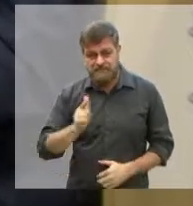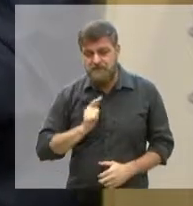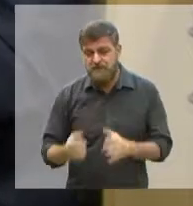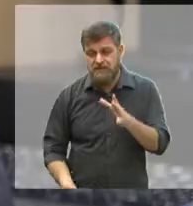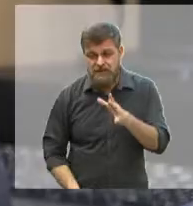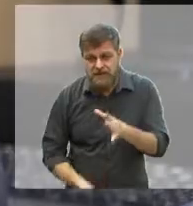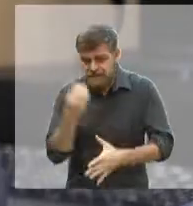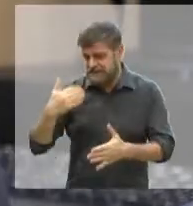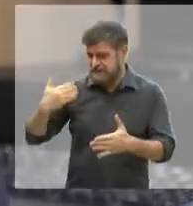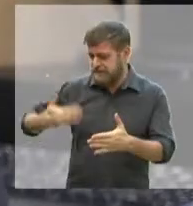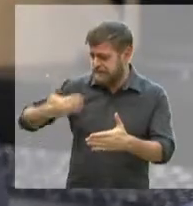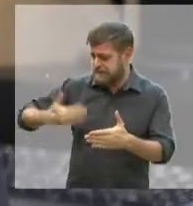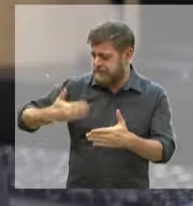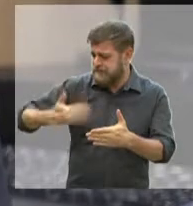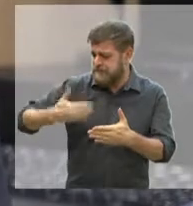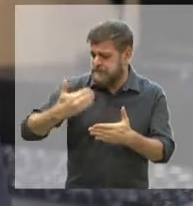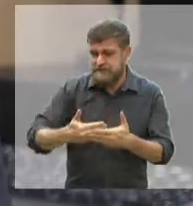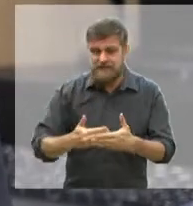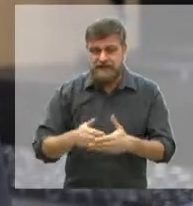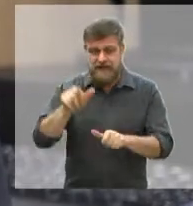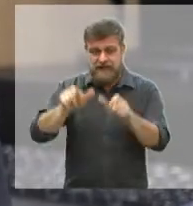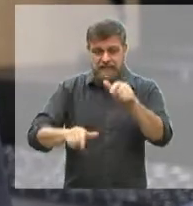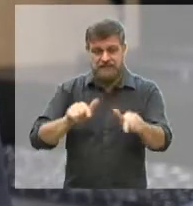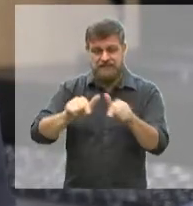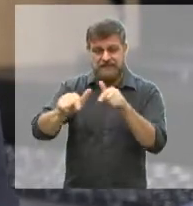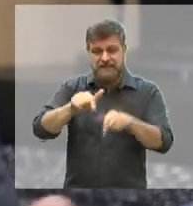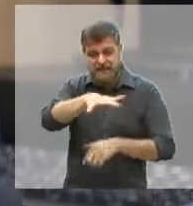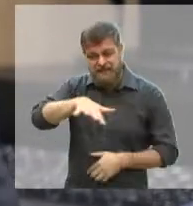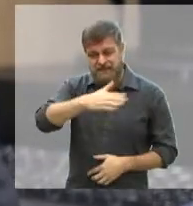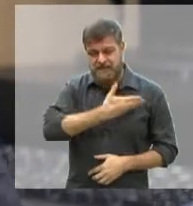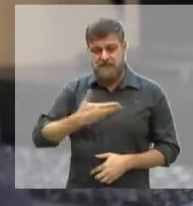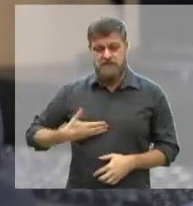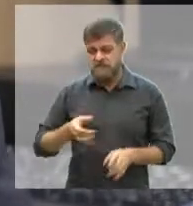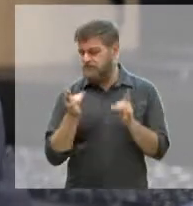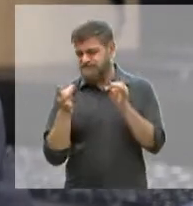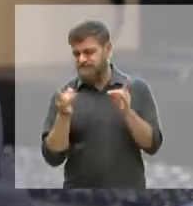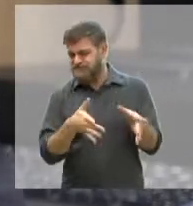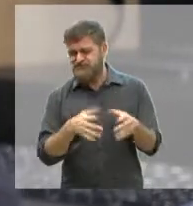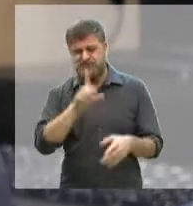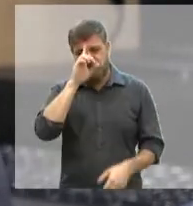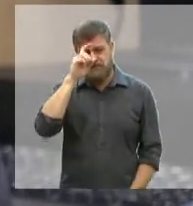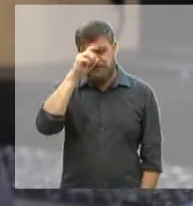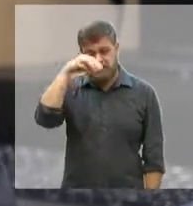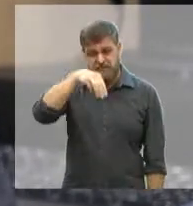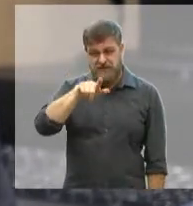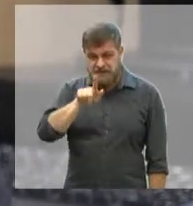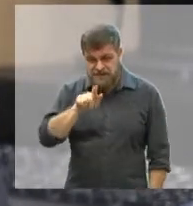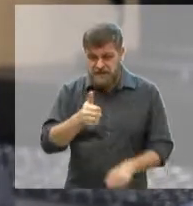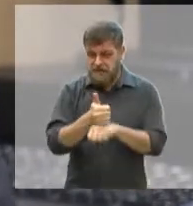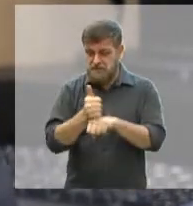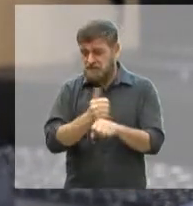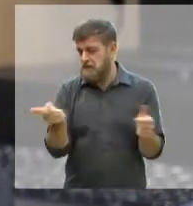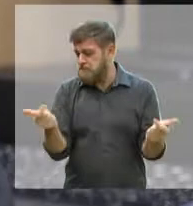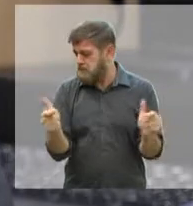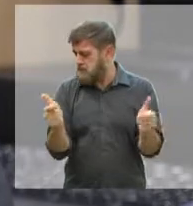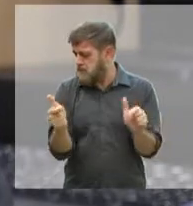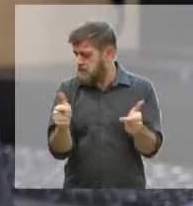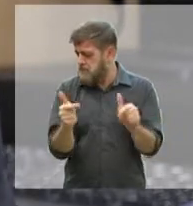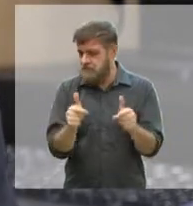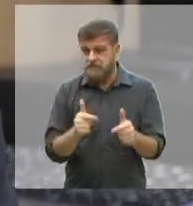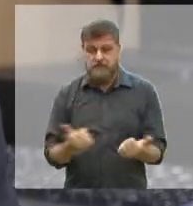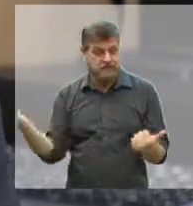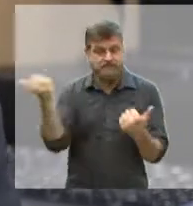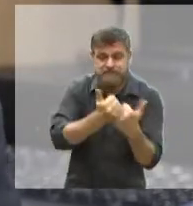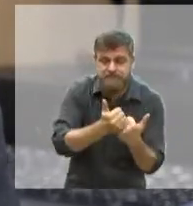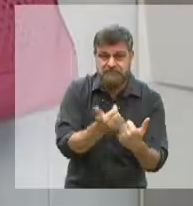de perda de trabalhadores na rede pública em todos os setores, no Hospital Mário Gatti, na rede pública de saúde, sem